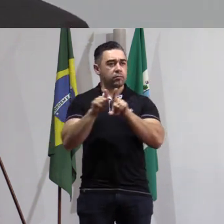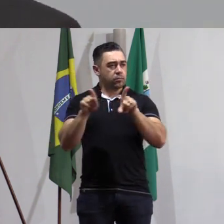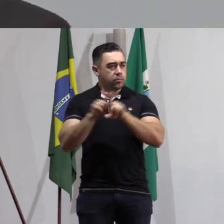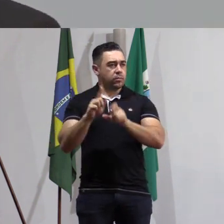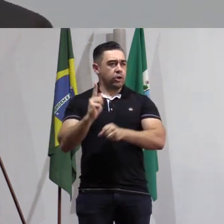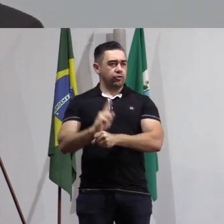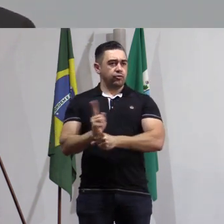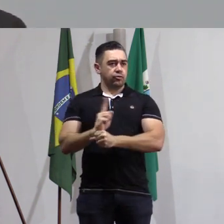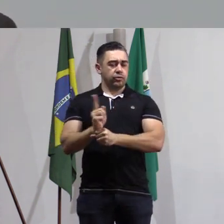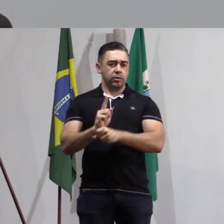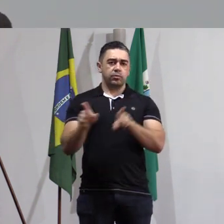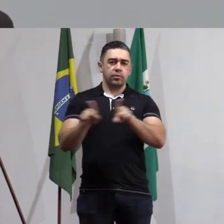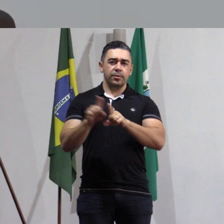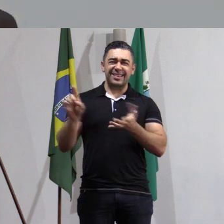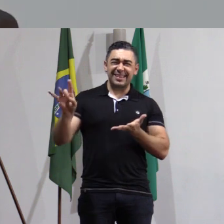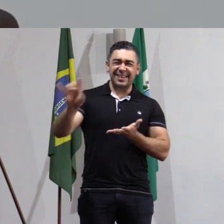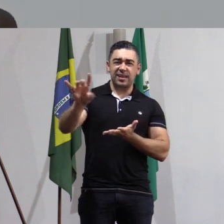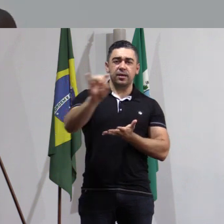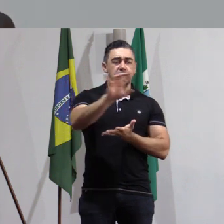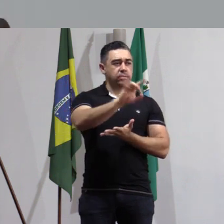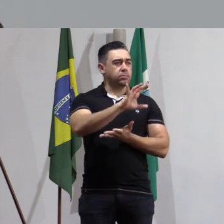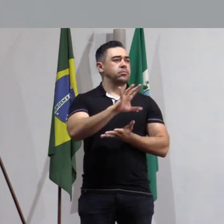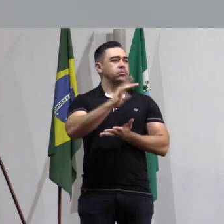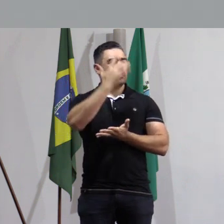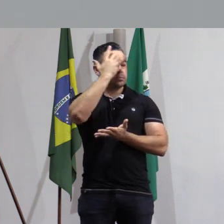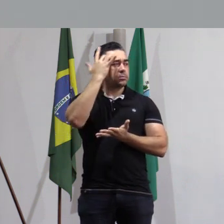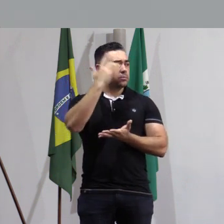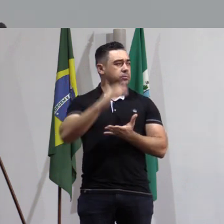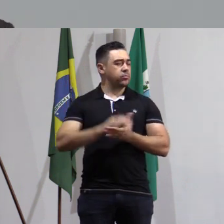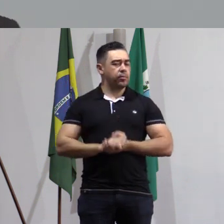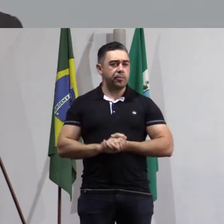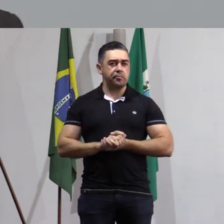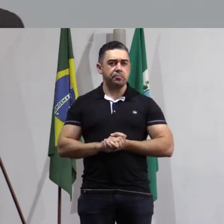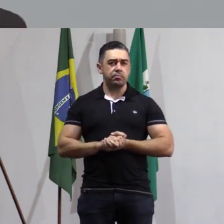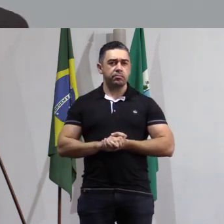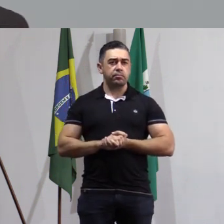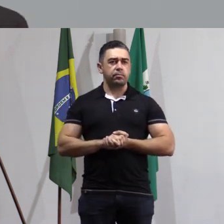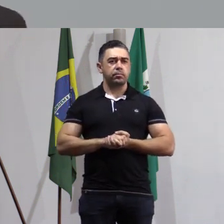gestão, cada um e cada uma. Eu,